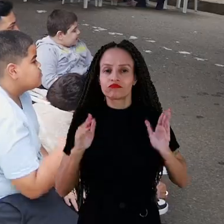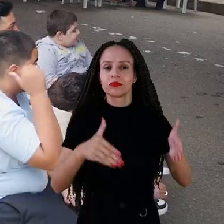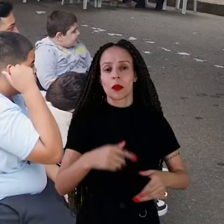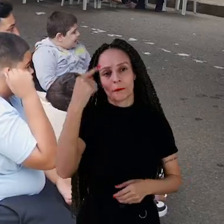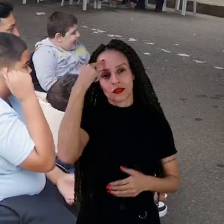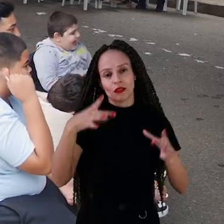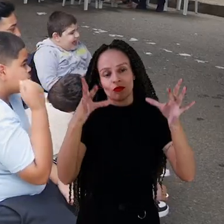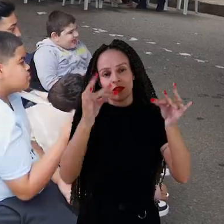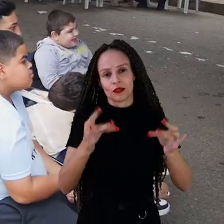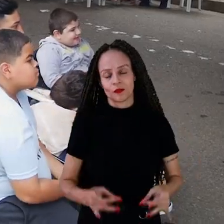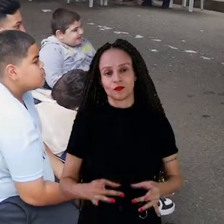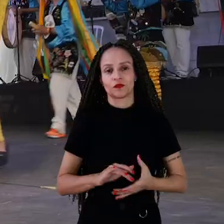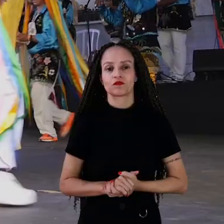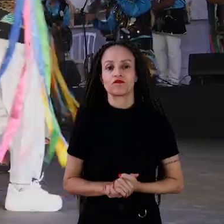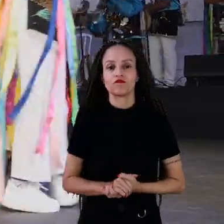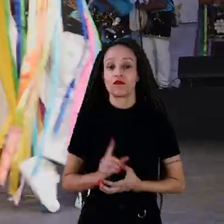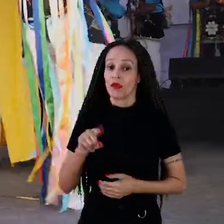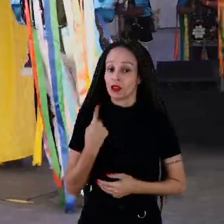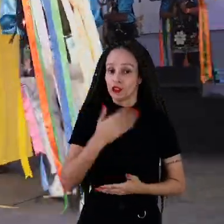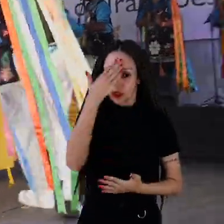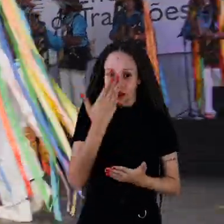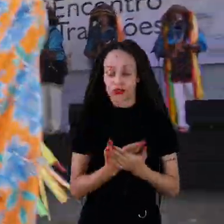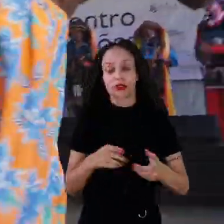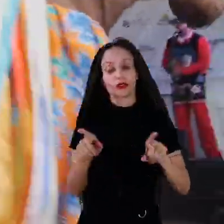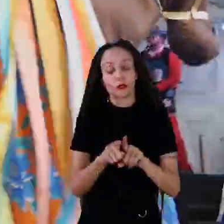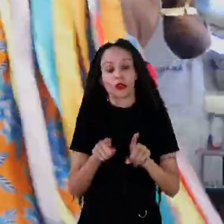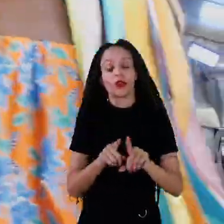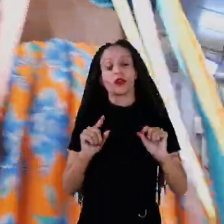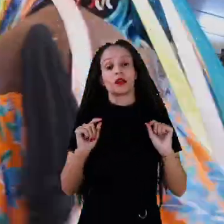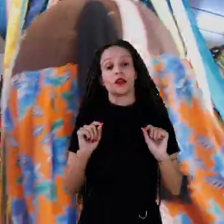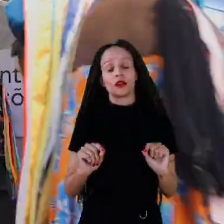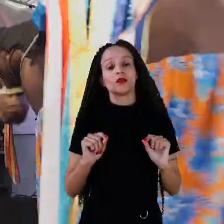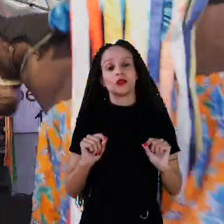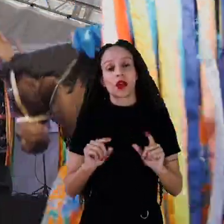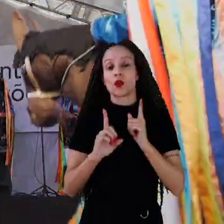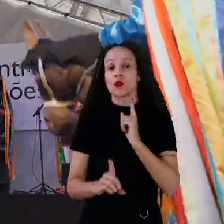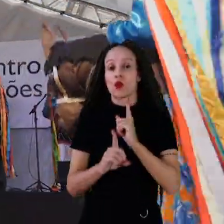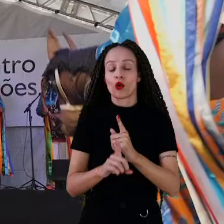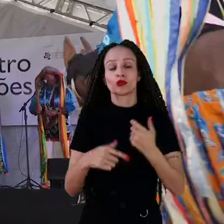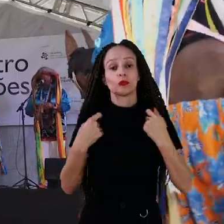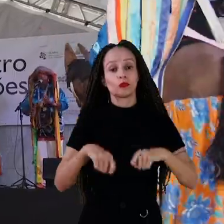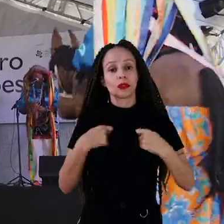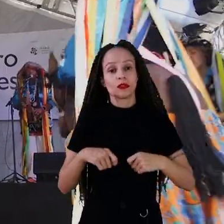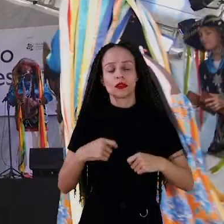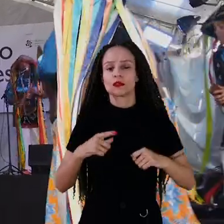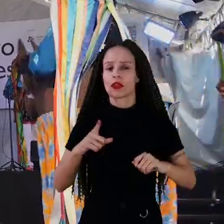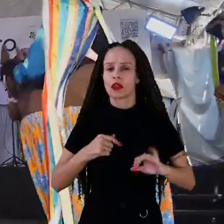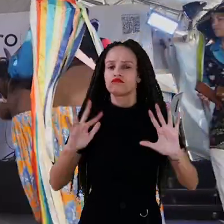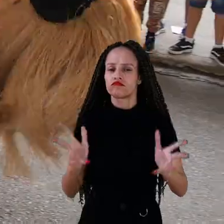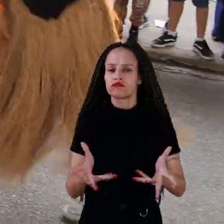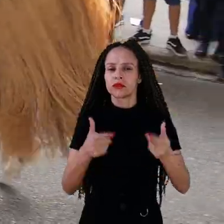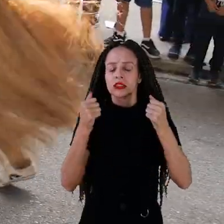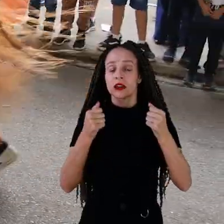tudo direcionado mesmo, pensado a cada detalhe, né? A gente acredita também muito que o encontro tem que buscar